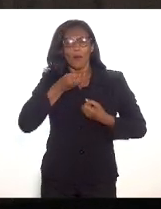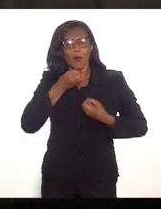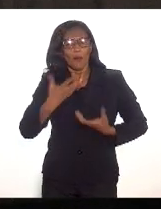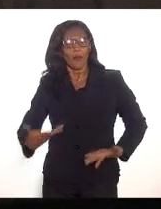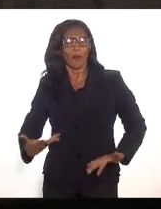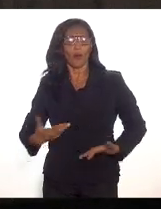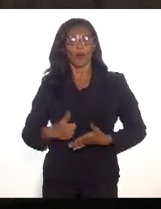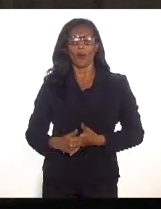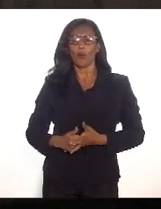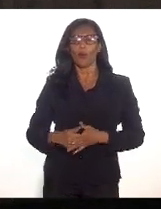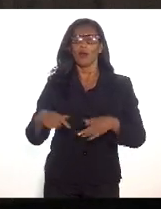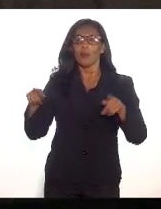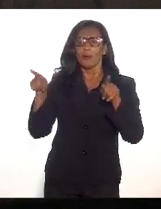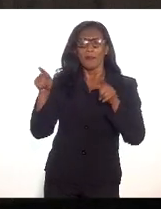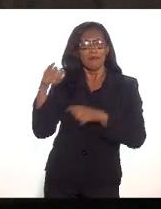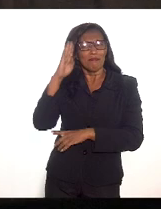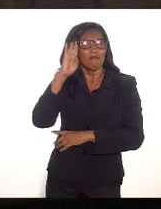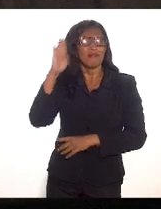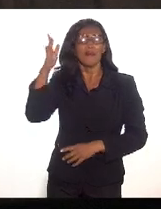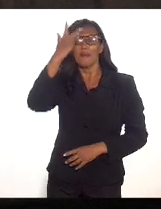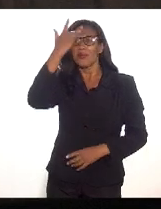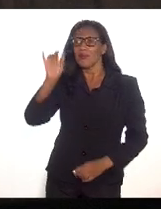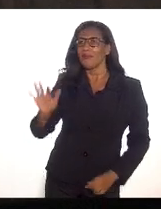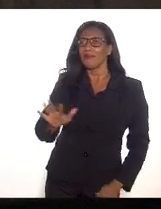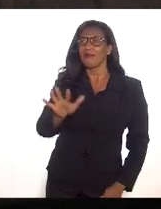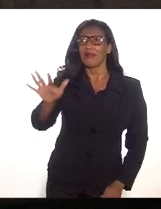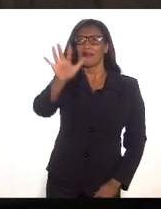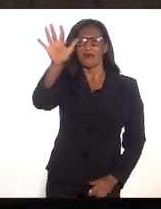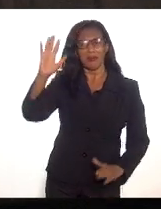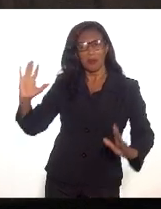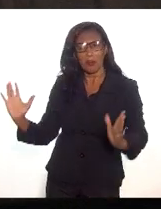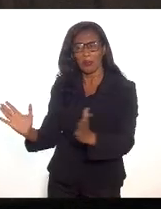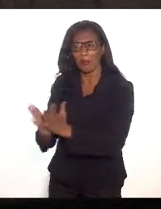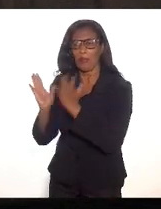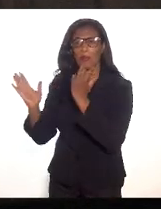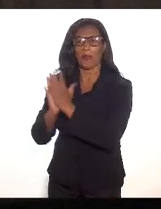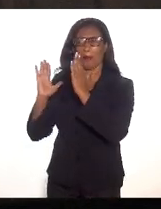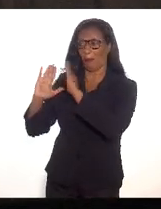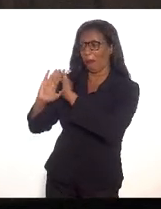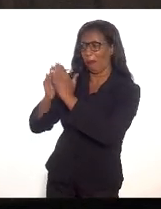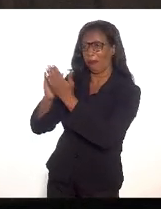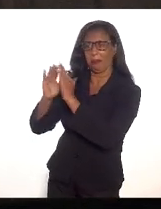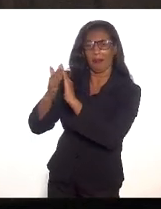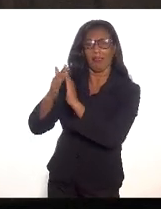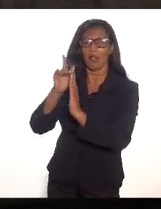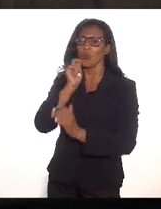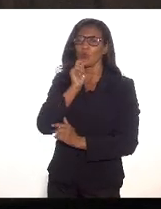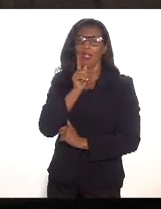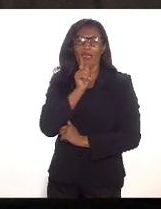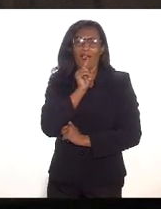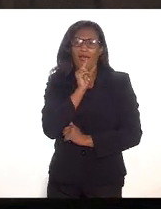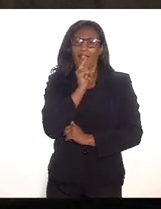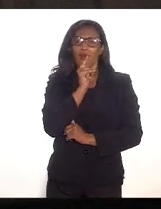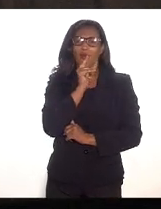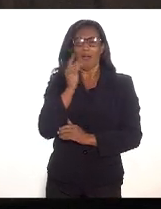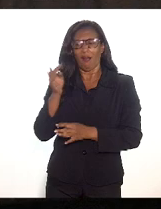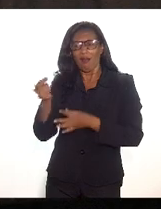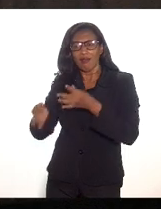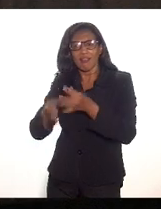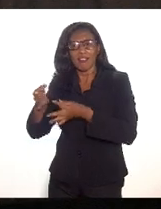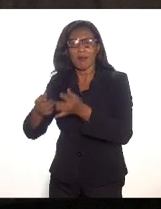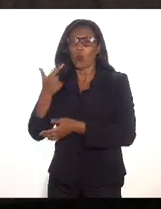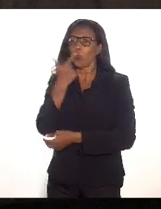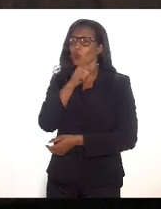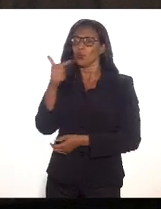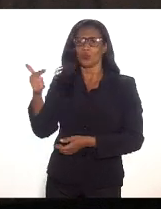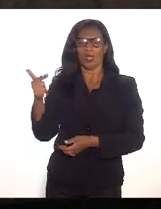a população das periferias, das favelas, aquelas que hoje não têm água ainda tratada da SEDAI. Então é nesse